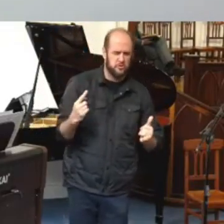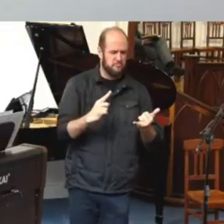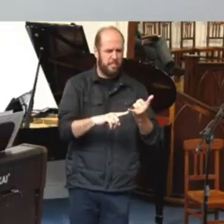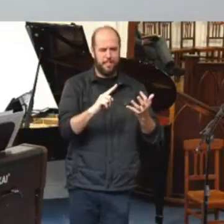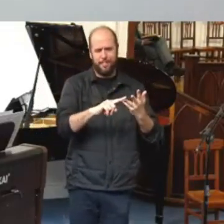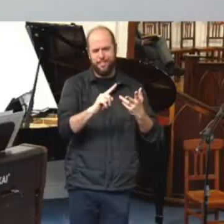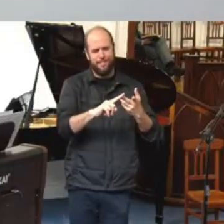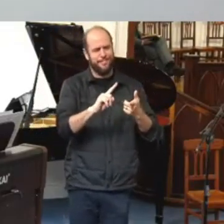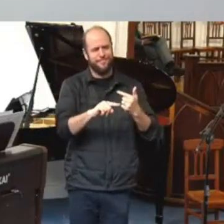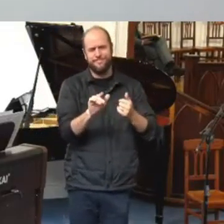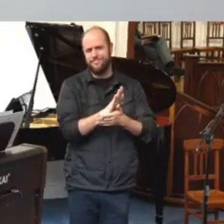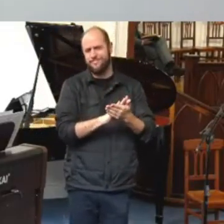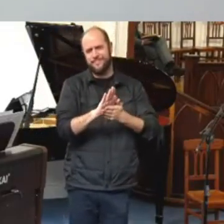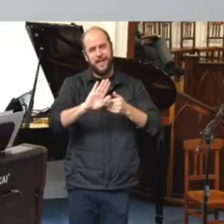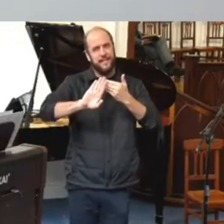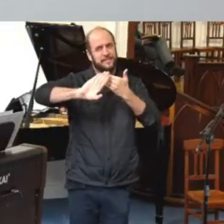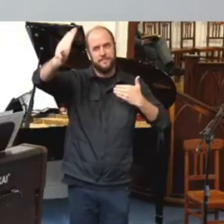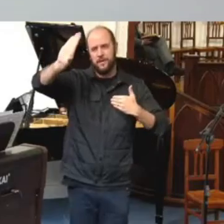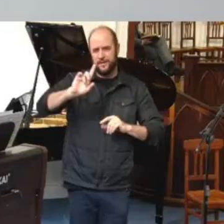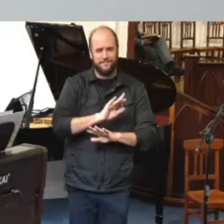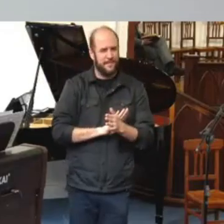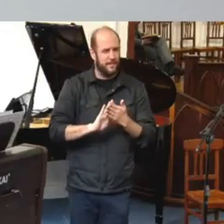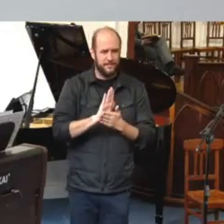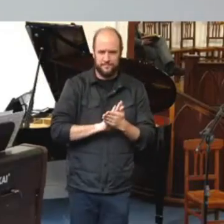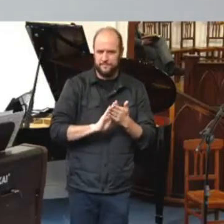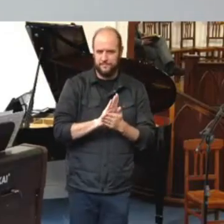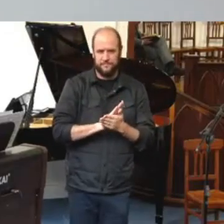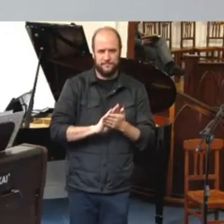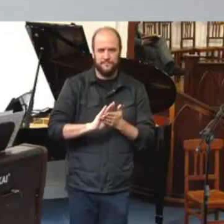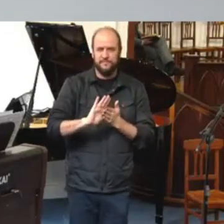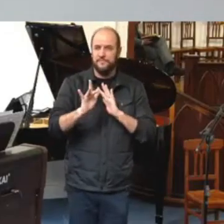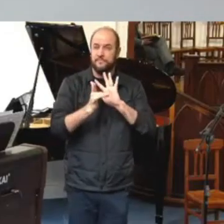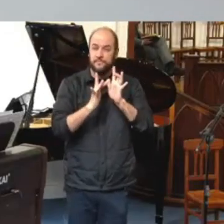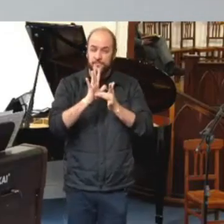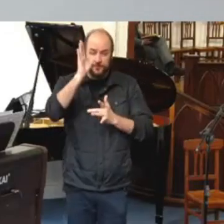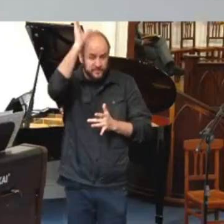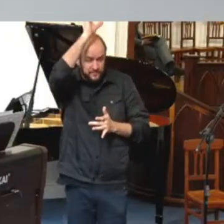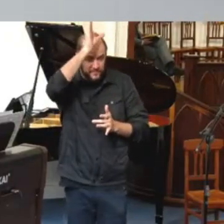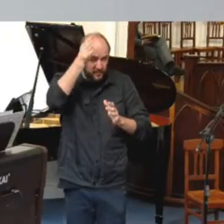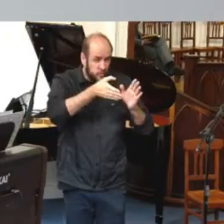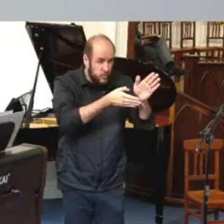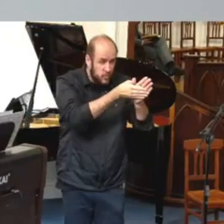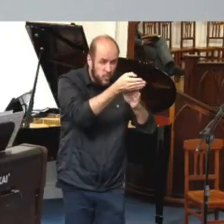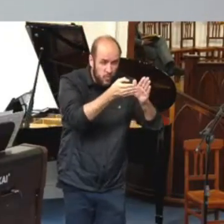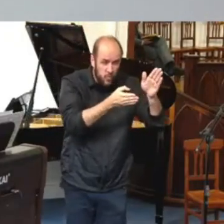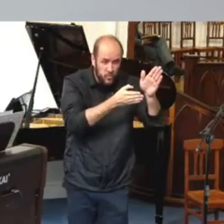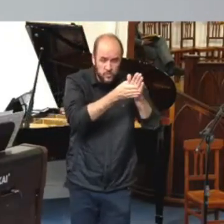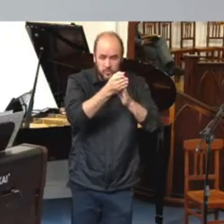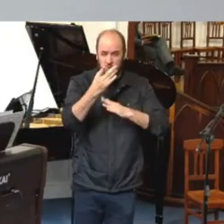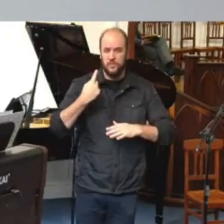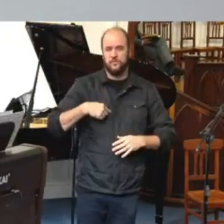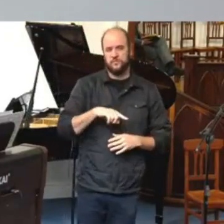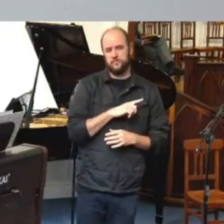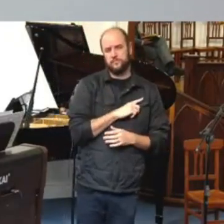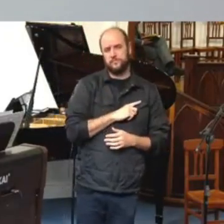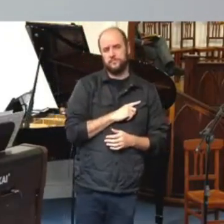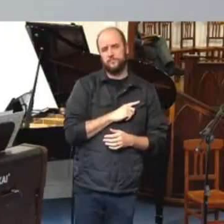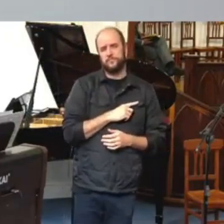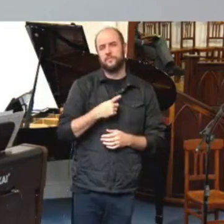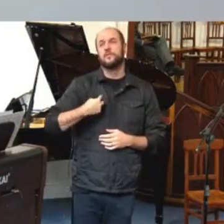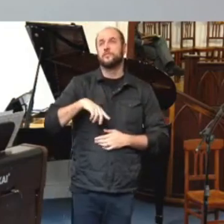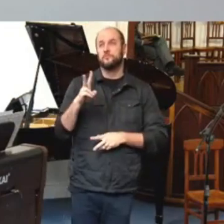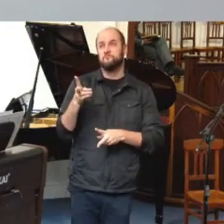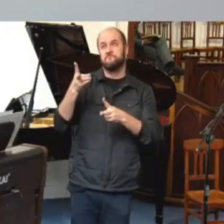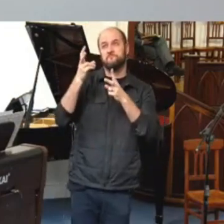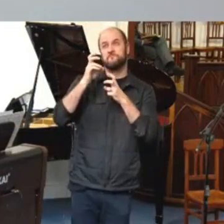do amor de Deus que está em Cristo Jesus, nosso Senhor. Há consolo na dor, quando nós passamos a ouvir a voz